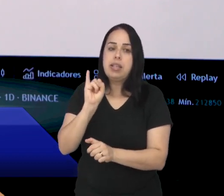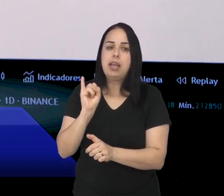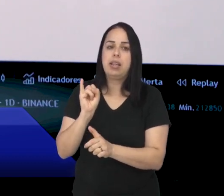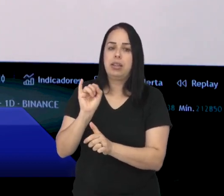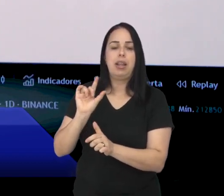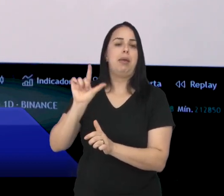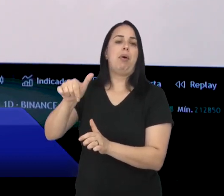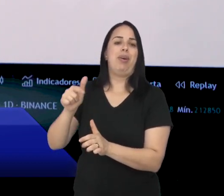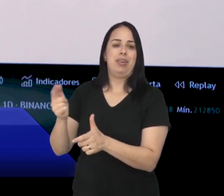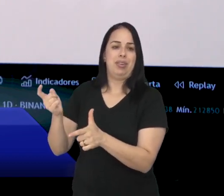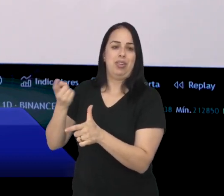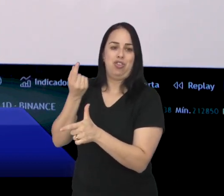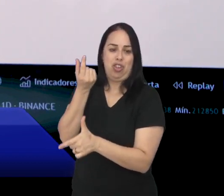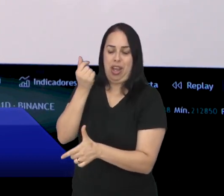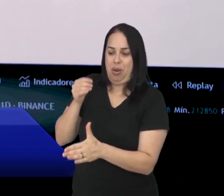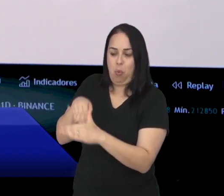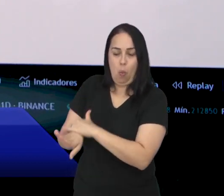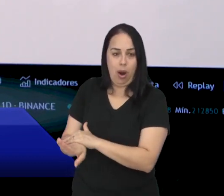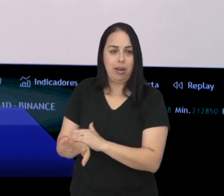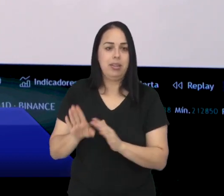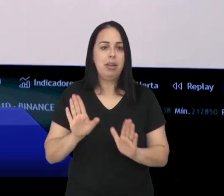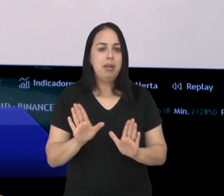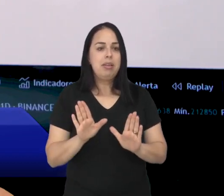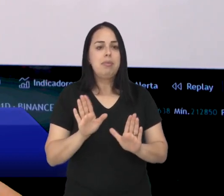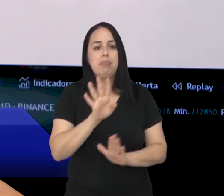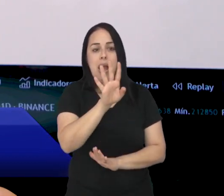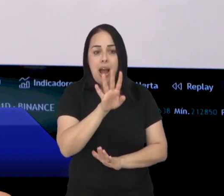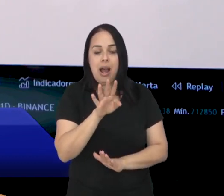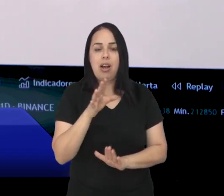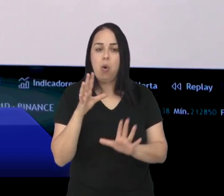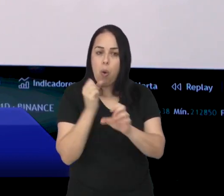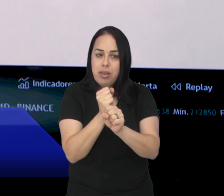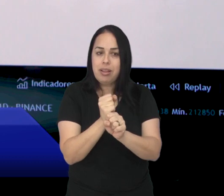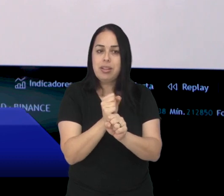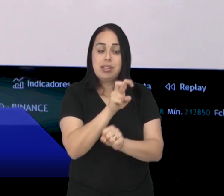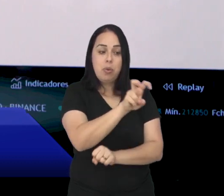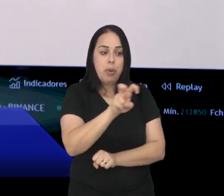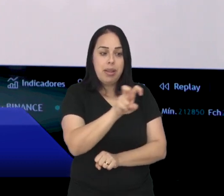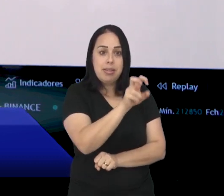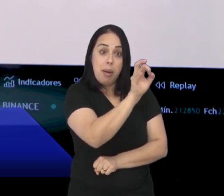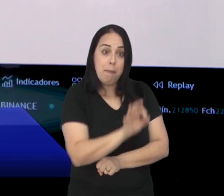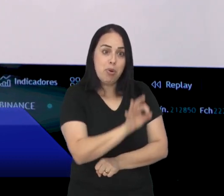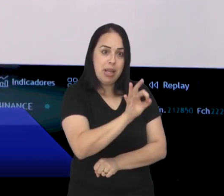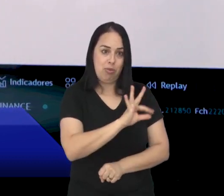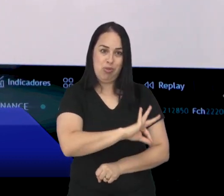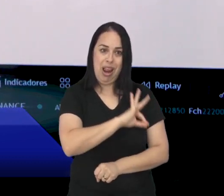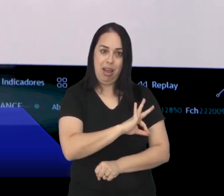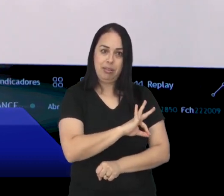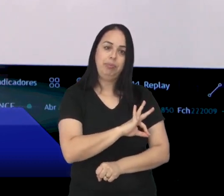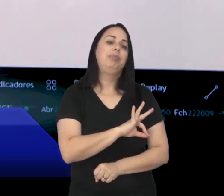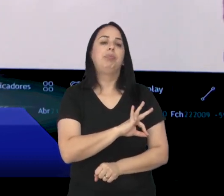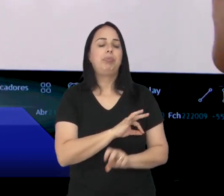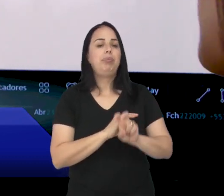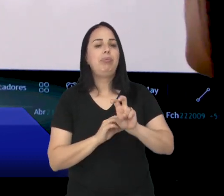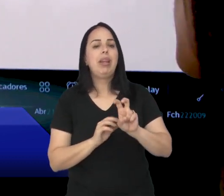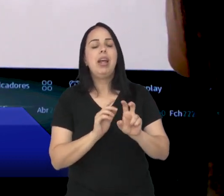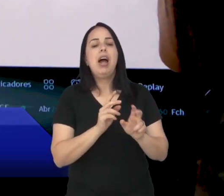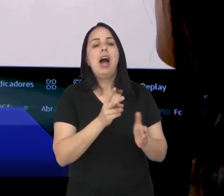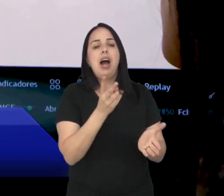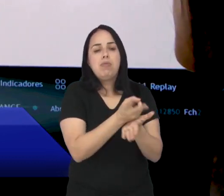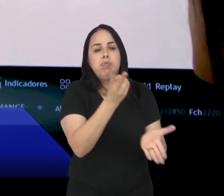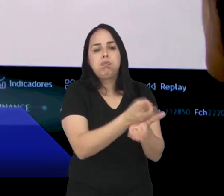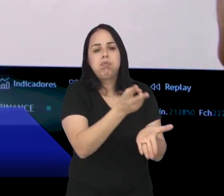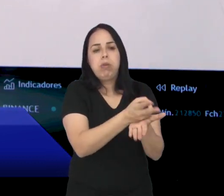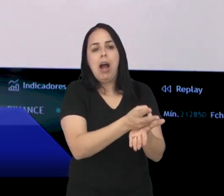se sobra dinheiro ou não. E o valor ideal para a gente utilizar com as nossas contas fixas é de no máximo 55% do nosso salário. E o que seriam essas